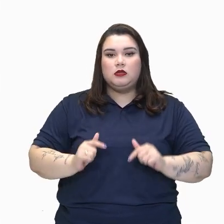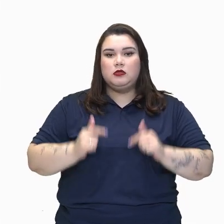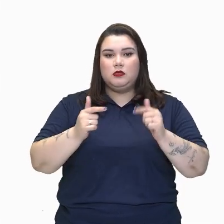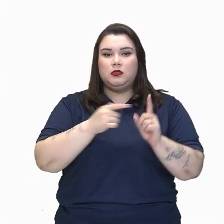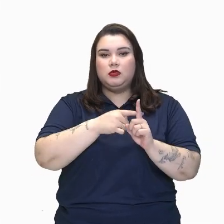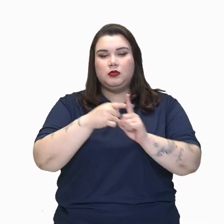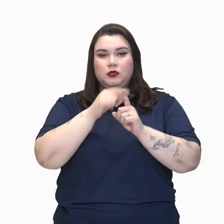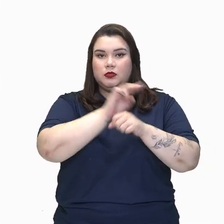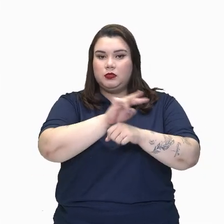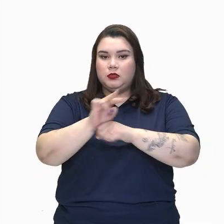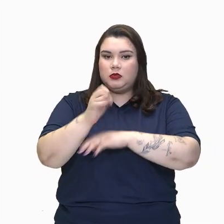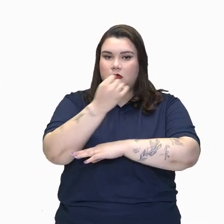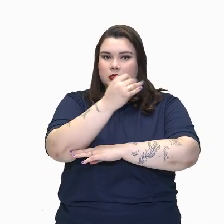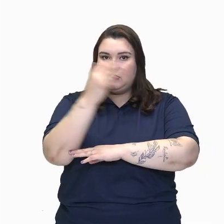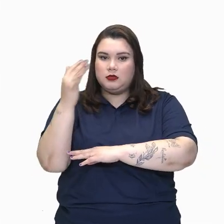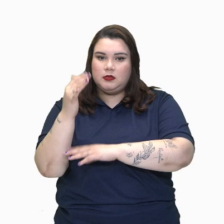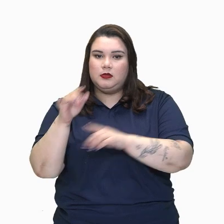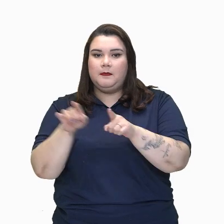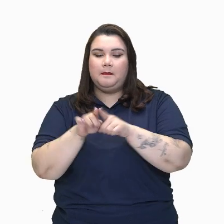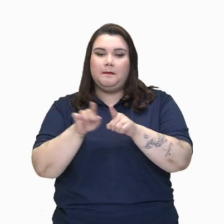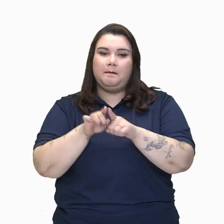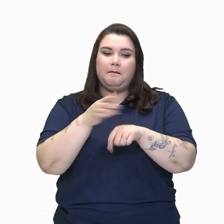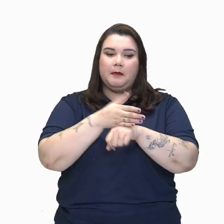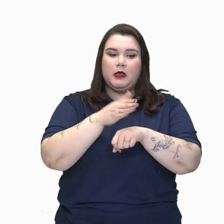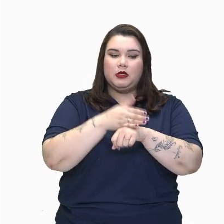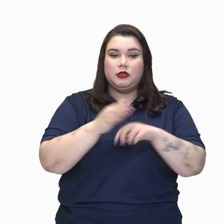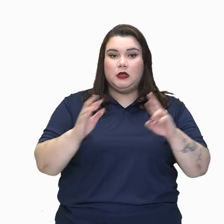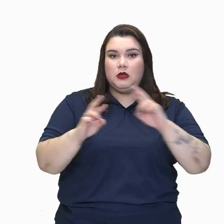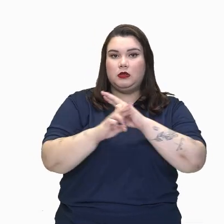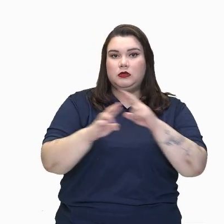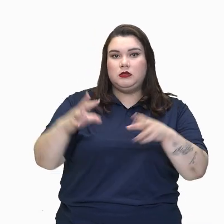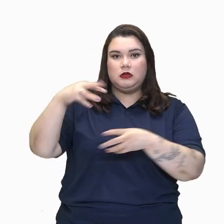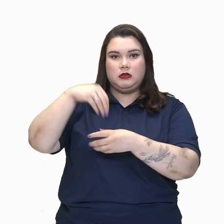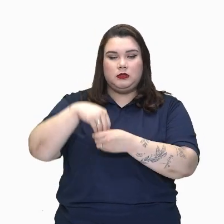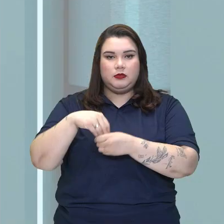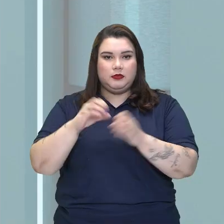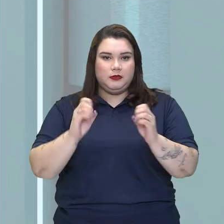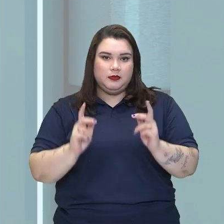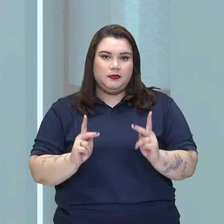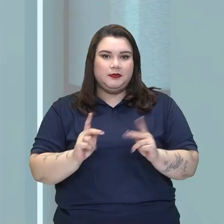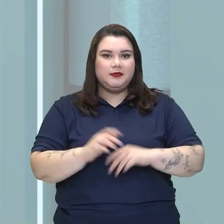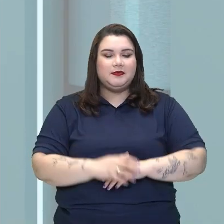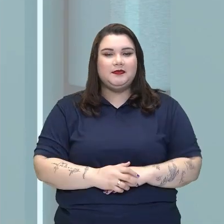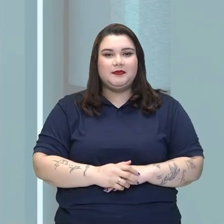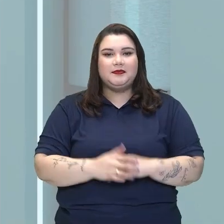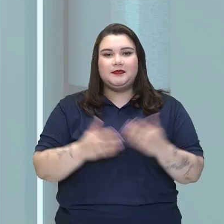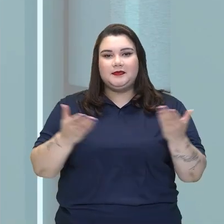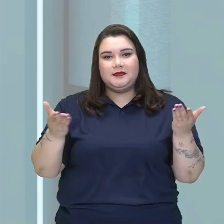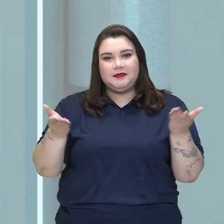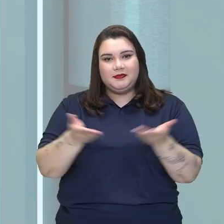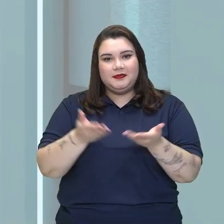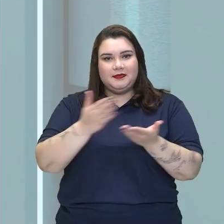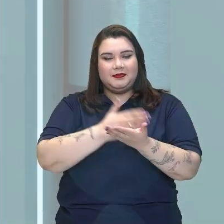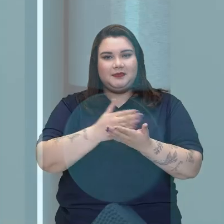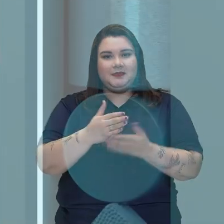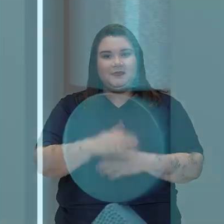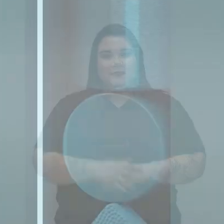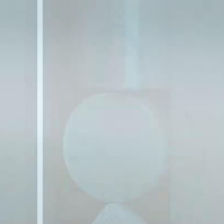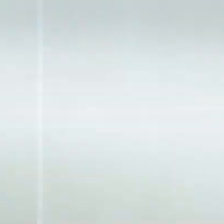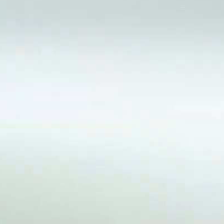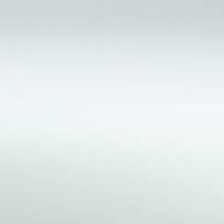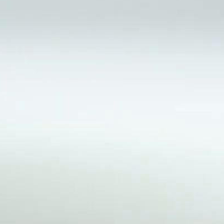de preservação da natureza para a prática na natureza. Ok, gente? Tá bom? Vamos para a nossa aula, vamos